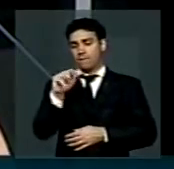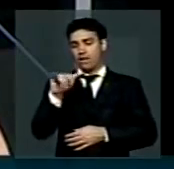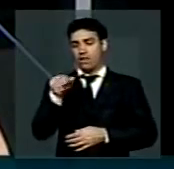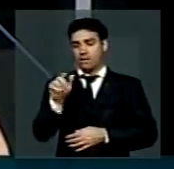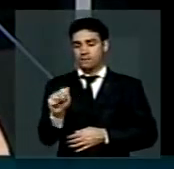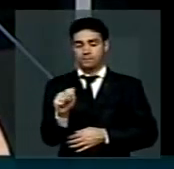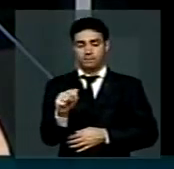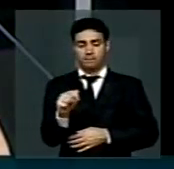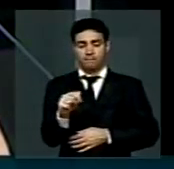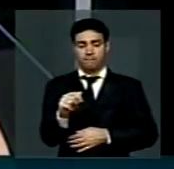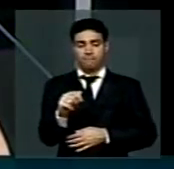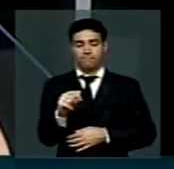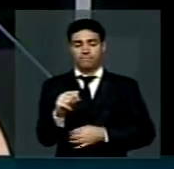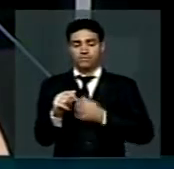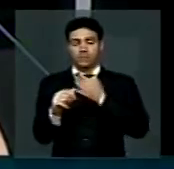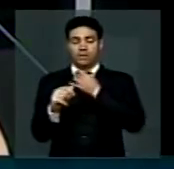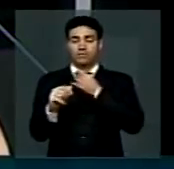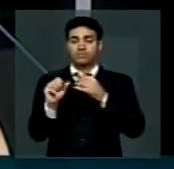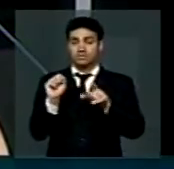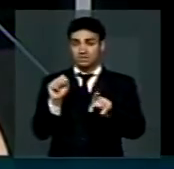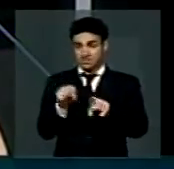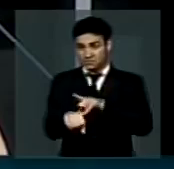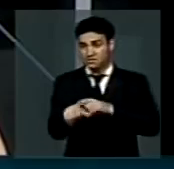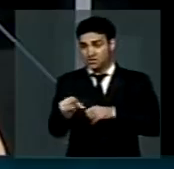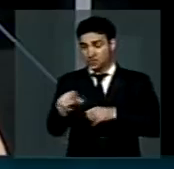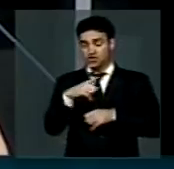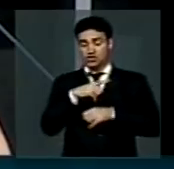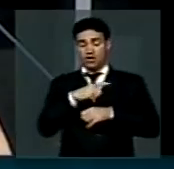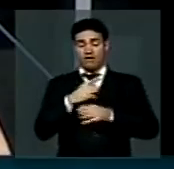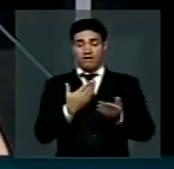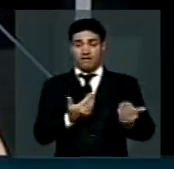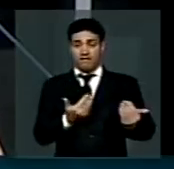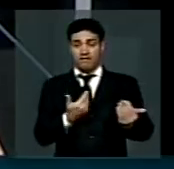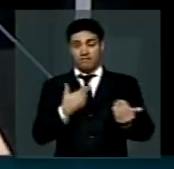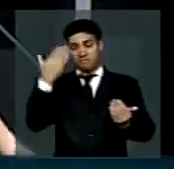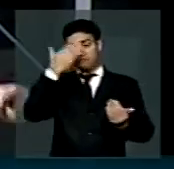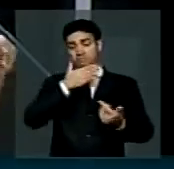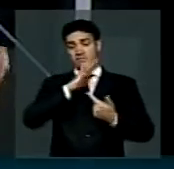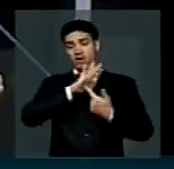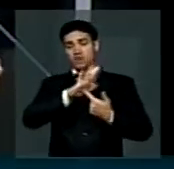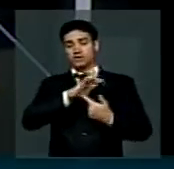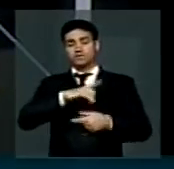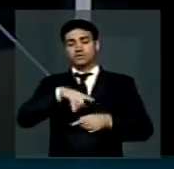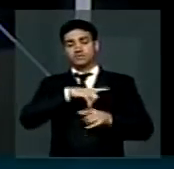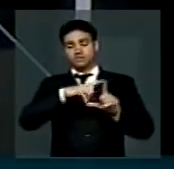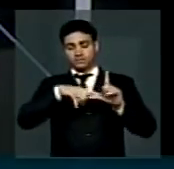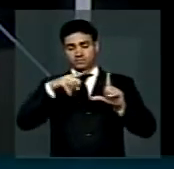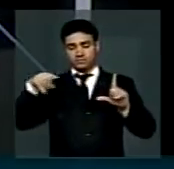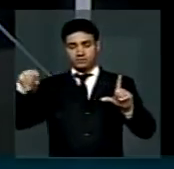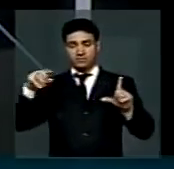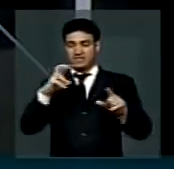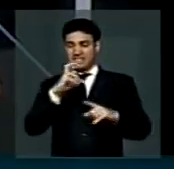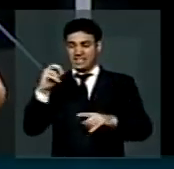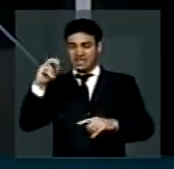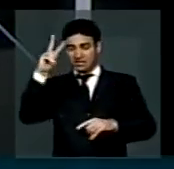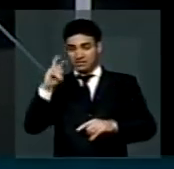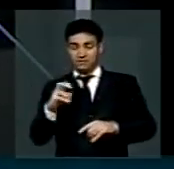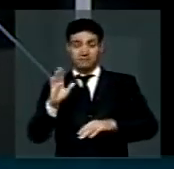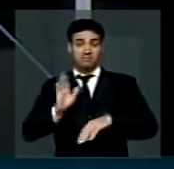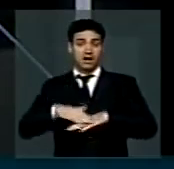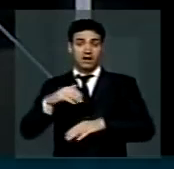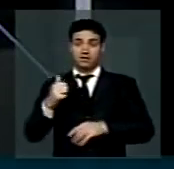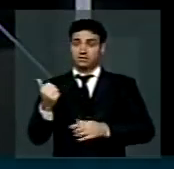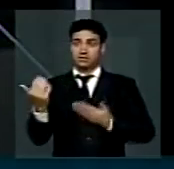homicídios envolvendo jovem mostra que nossa taxa é 500 vezes maior do que a do